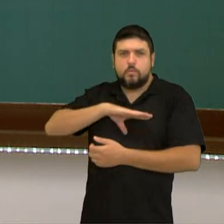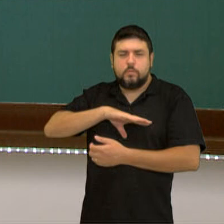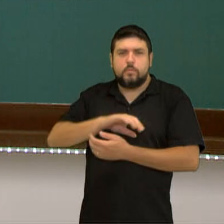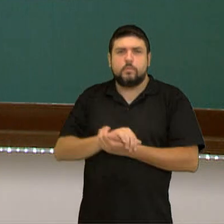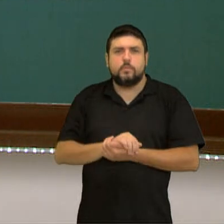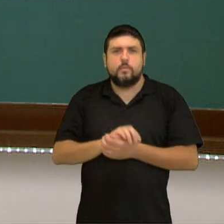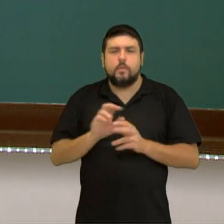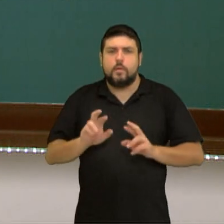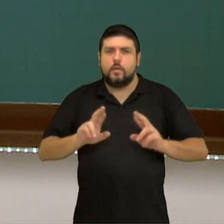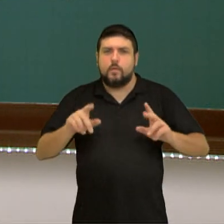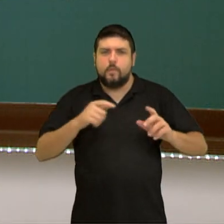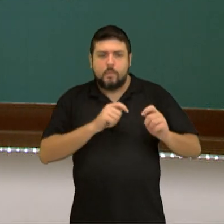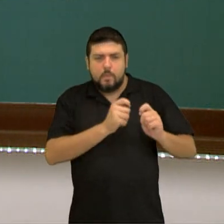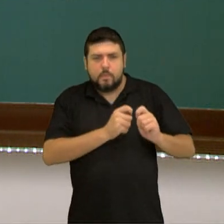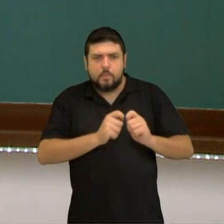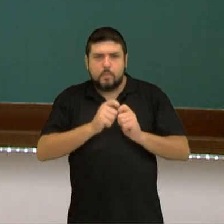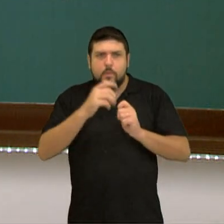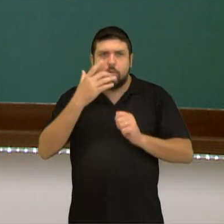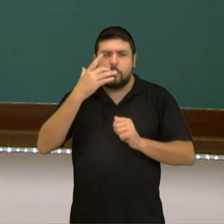aquelas talhas em ouro, né?